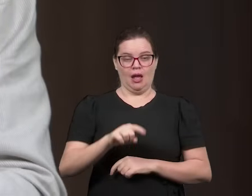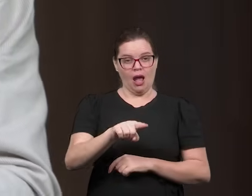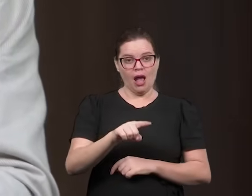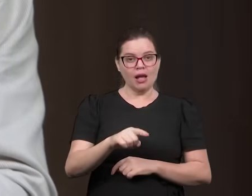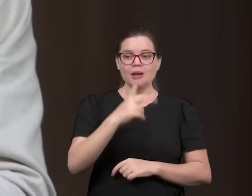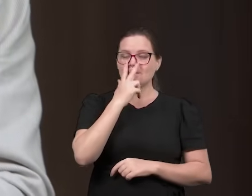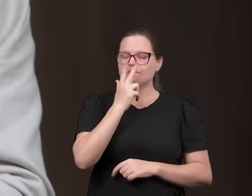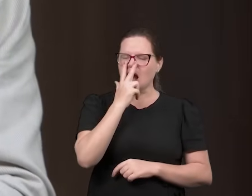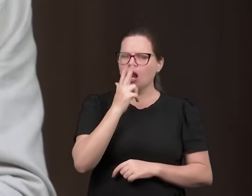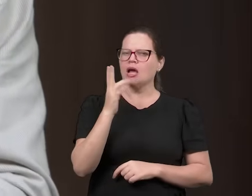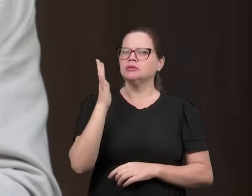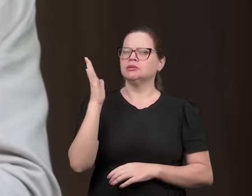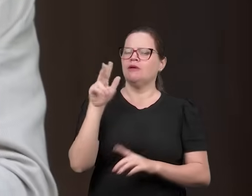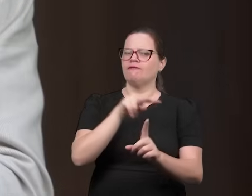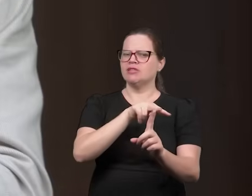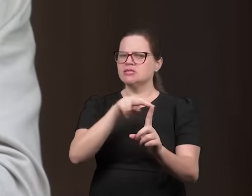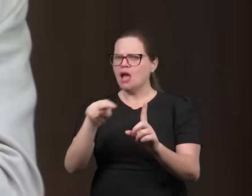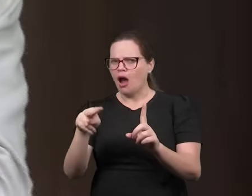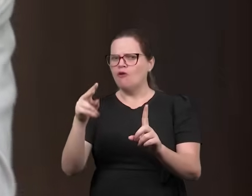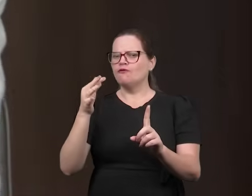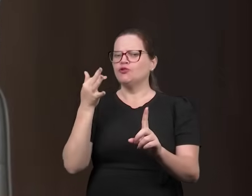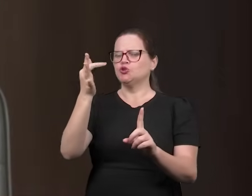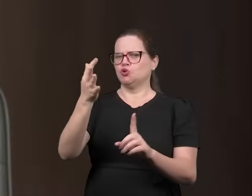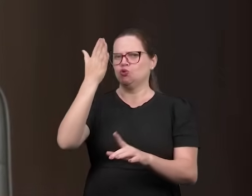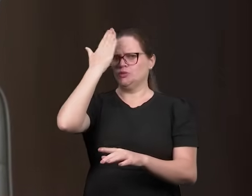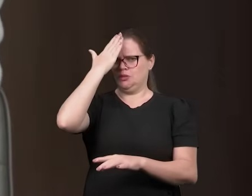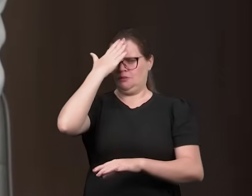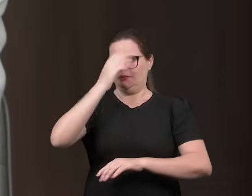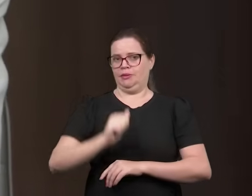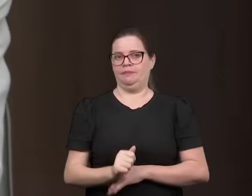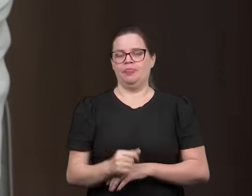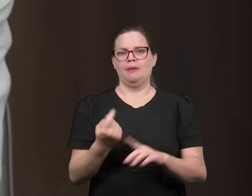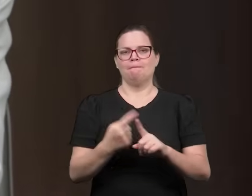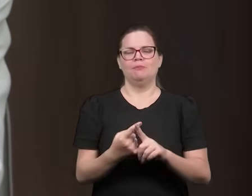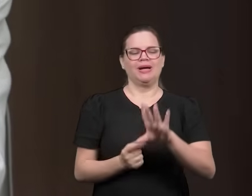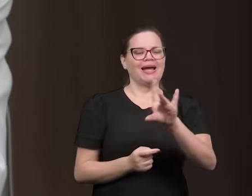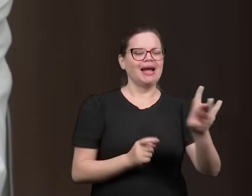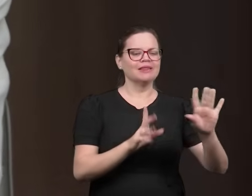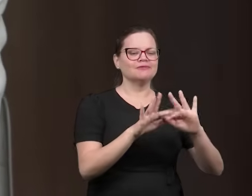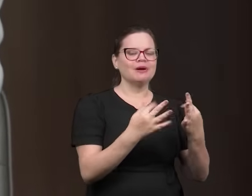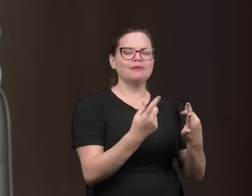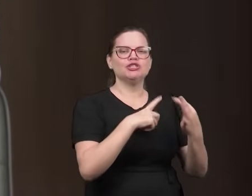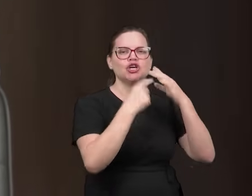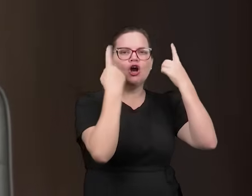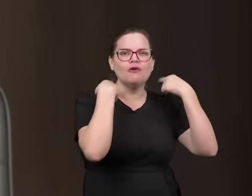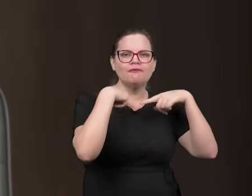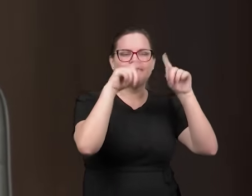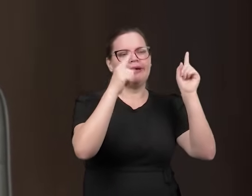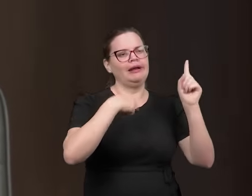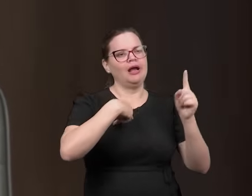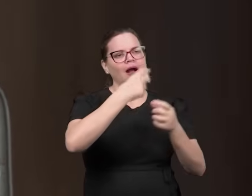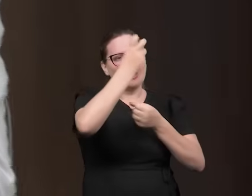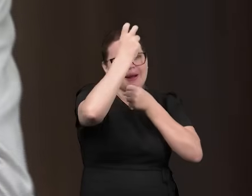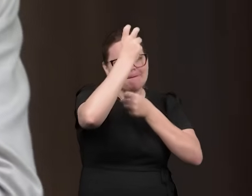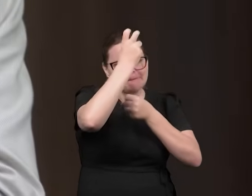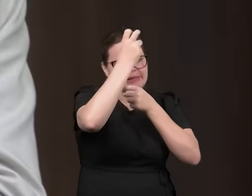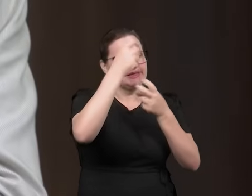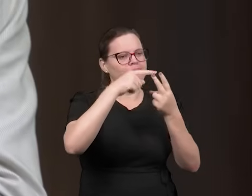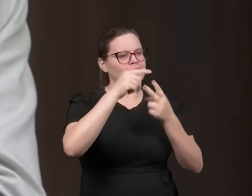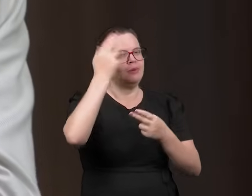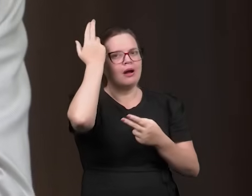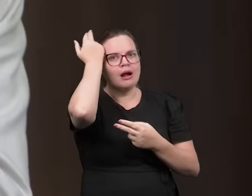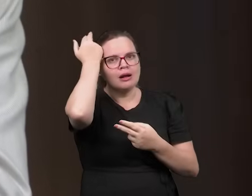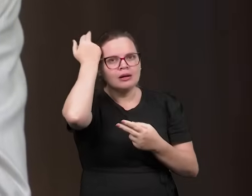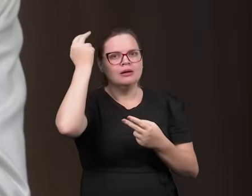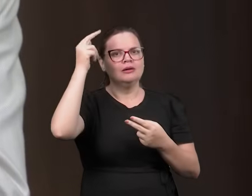quê? O que se tinha na época? Cada família tinha o seu rebanho, sua ovelhinha, o cabrita, a jumenta. Ele não.